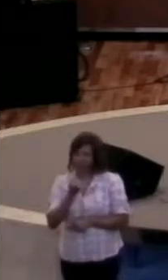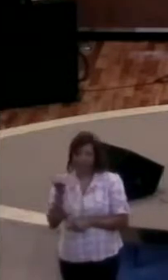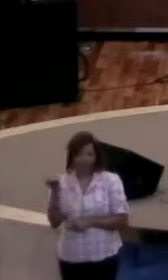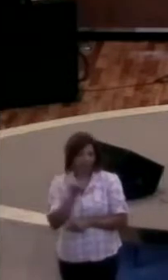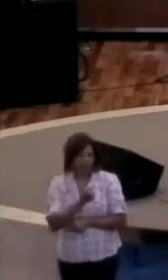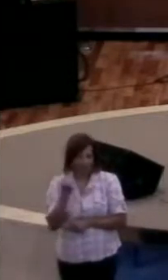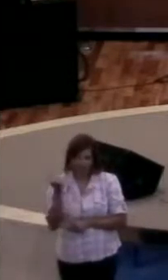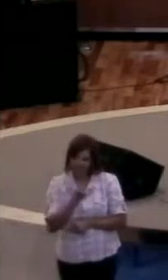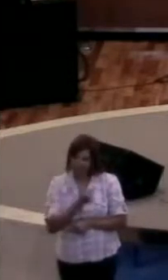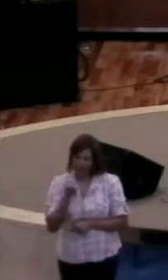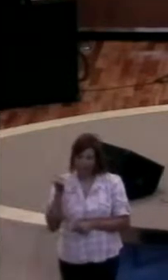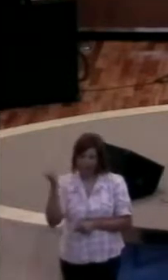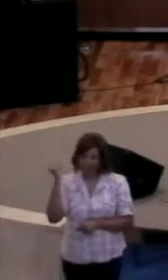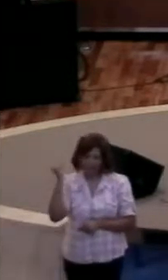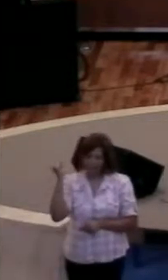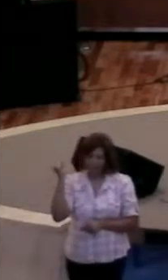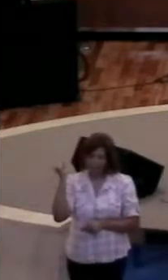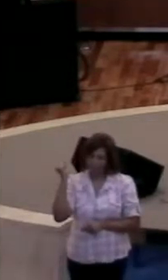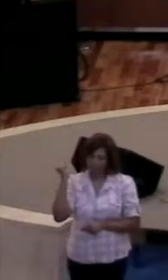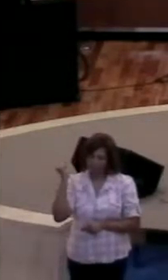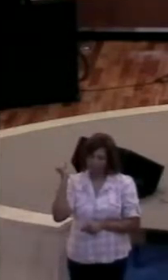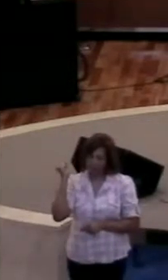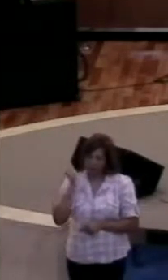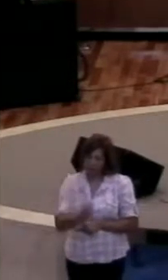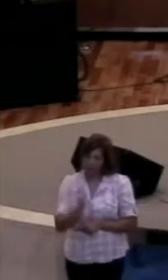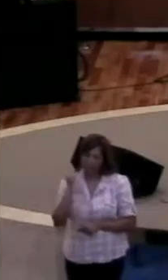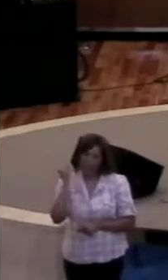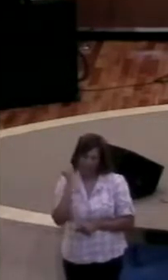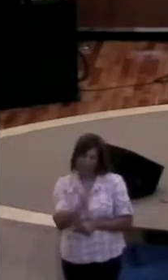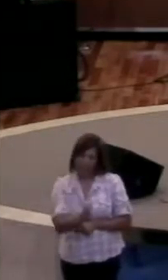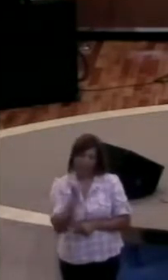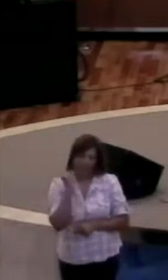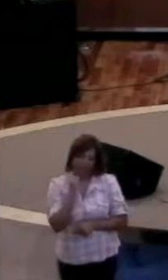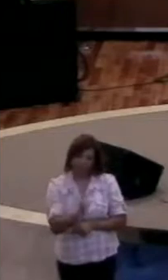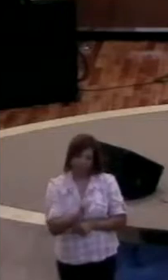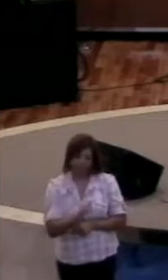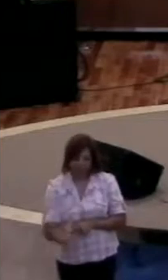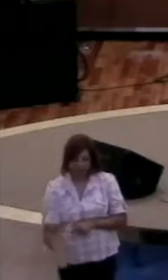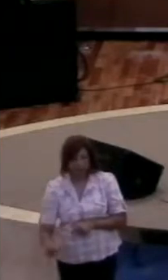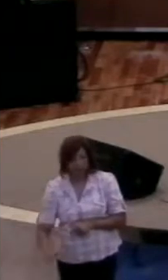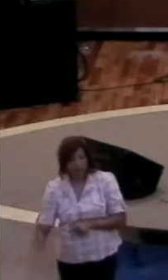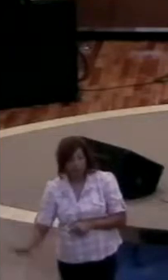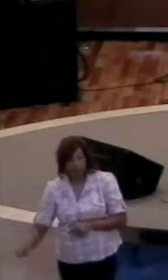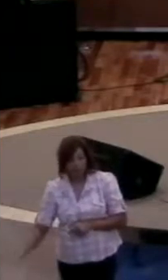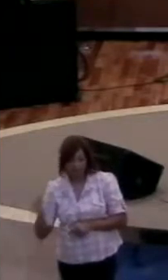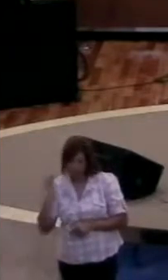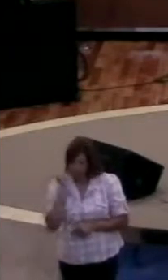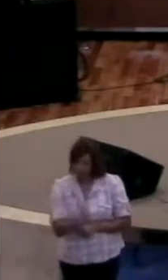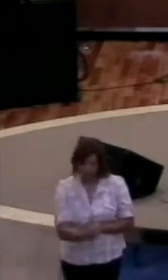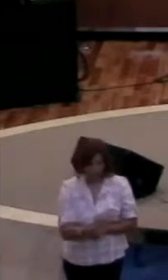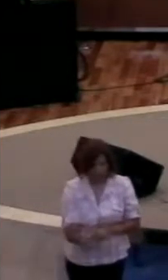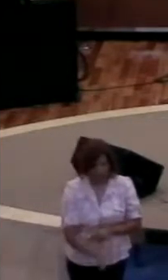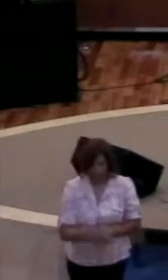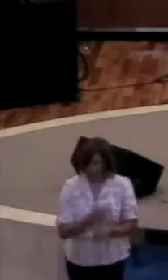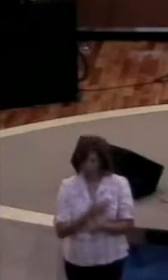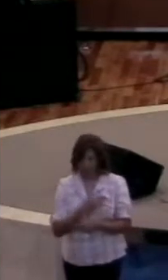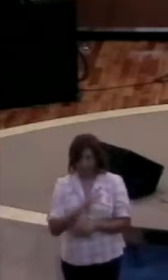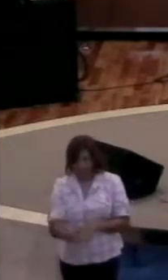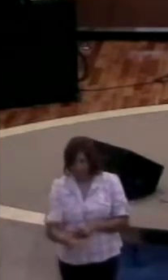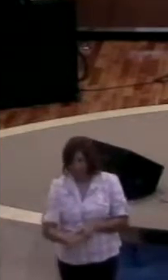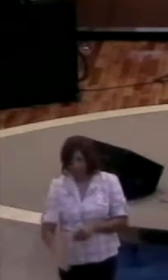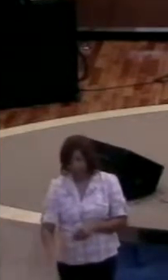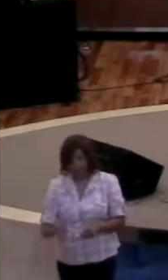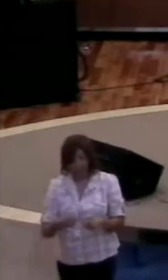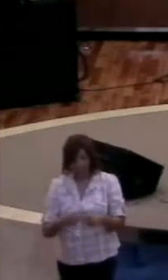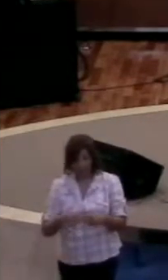Deus, Deus não poderia simplesmente fazer, ao invés de Jesus fugir, Deus não poderia matar Herodes, Deus